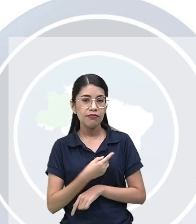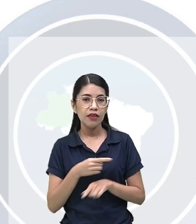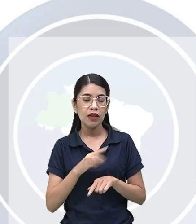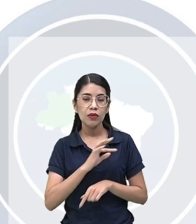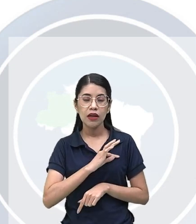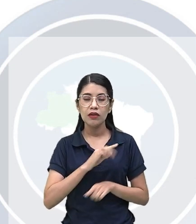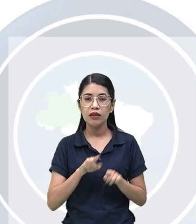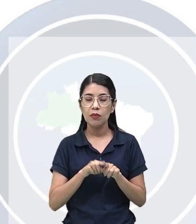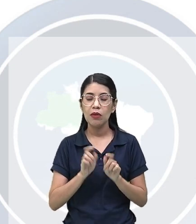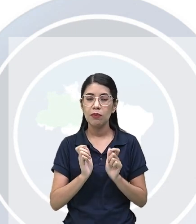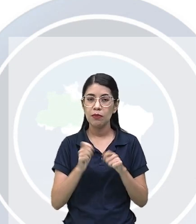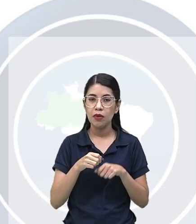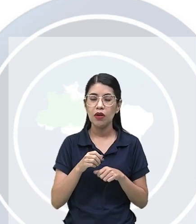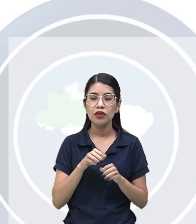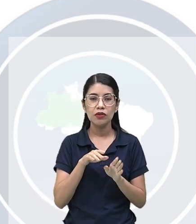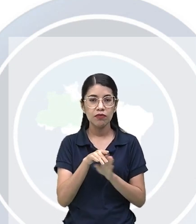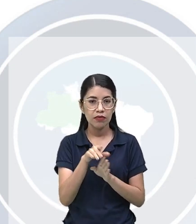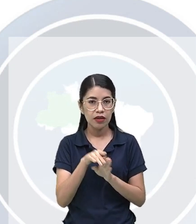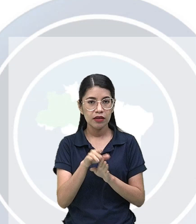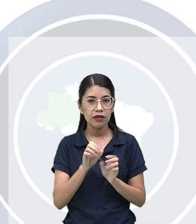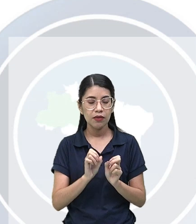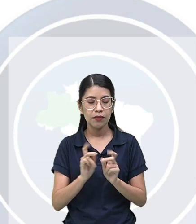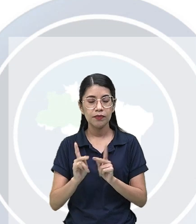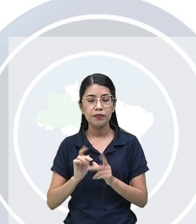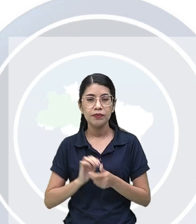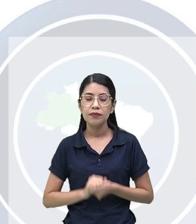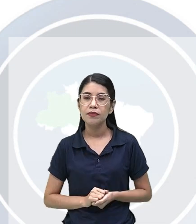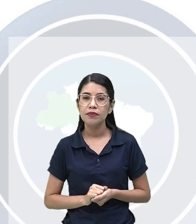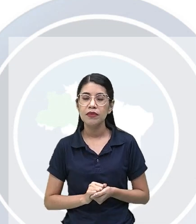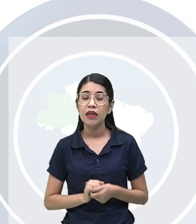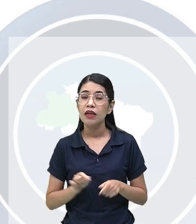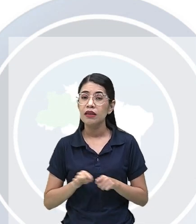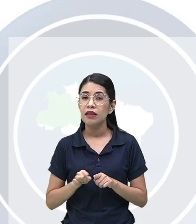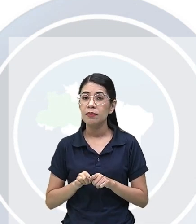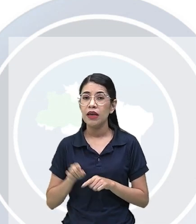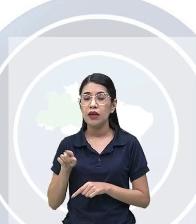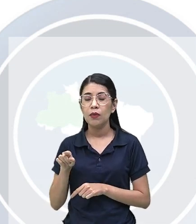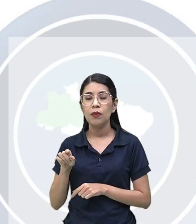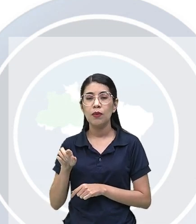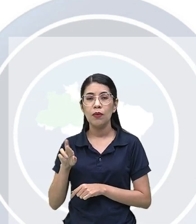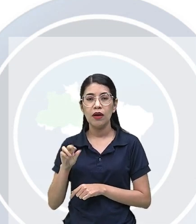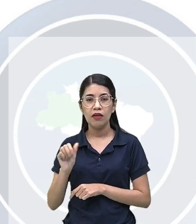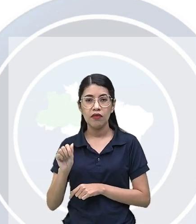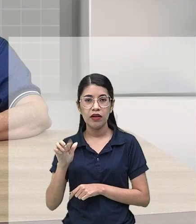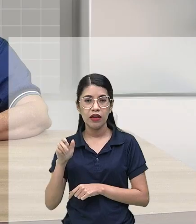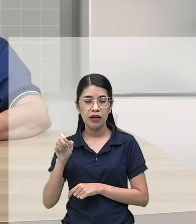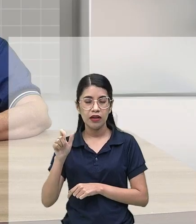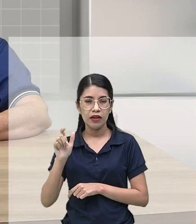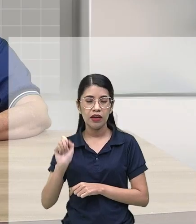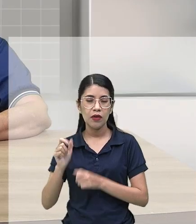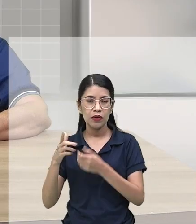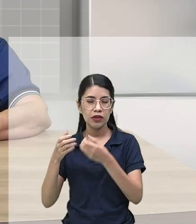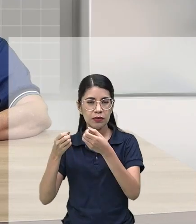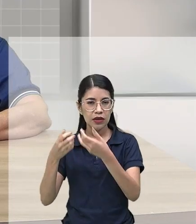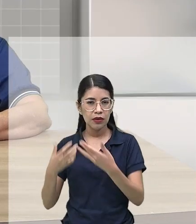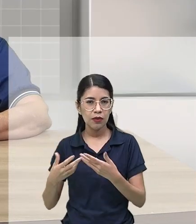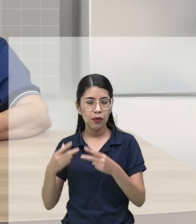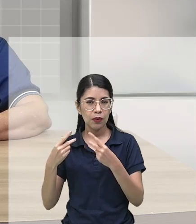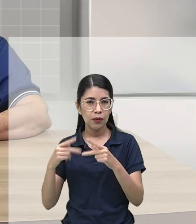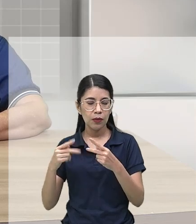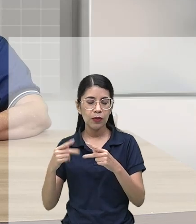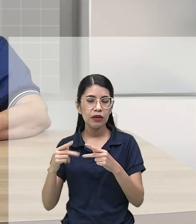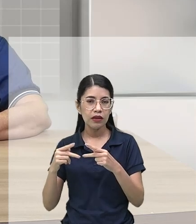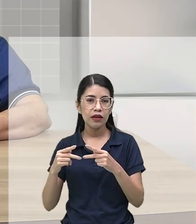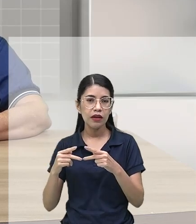monitoramento, também podemos estar orientando, tá bom? E se ele passou, né, o o link para vocês, que é o